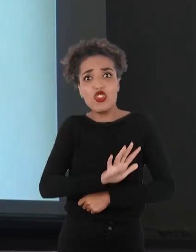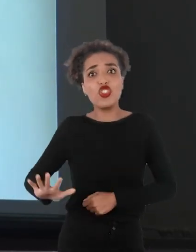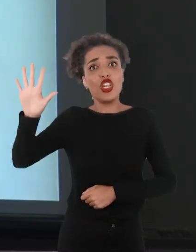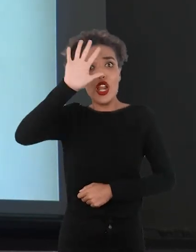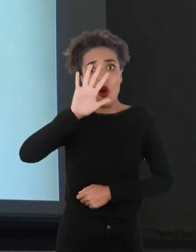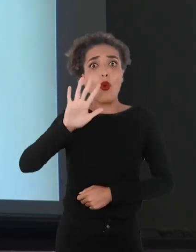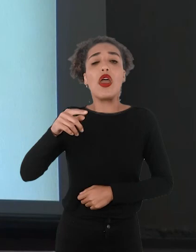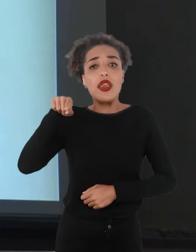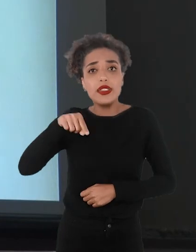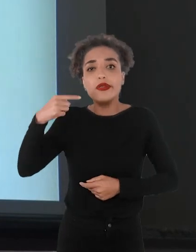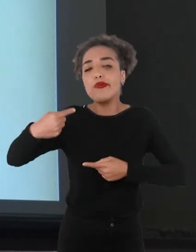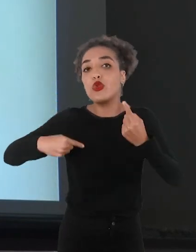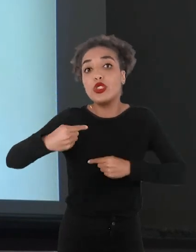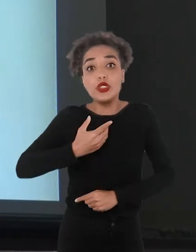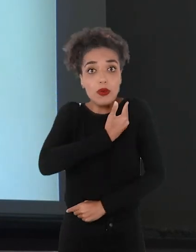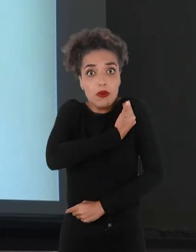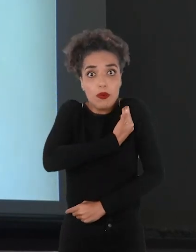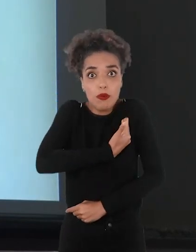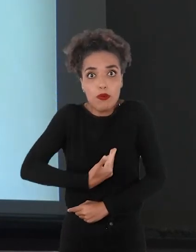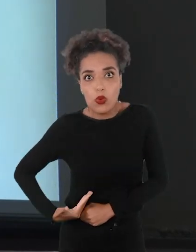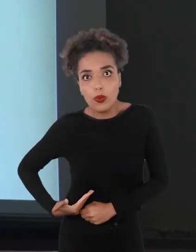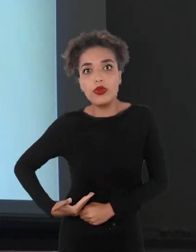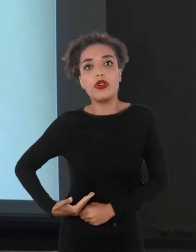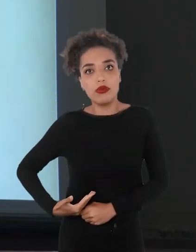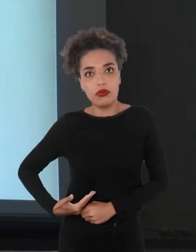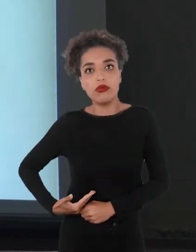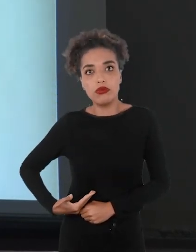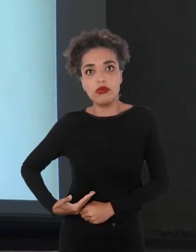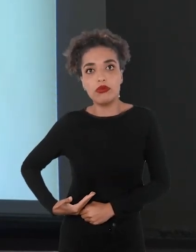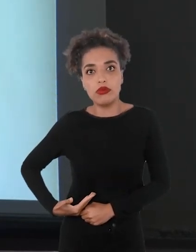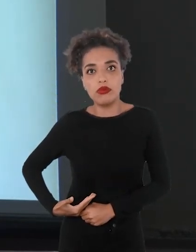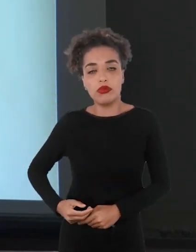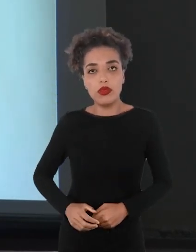políticas públicas, nós estamos falando de